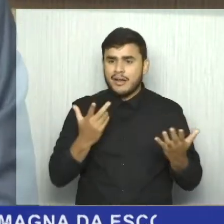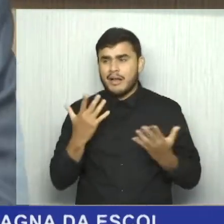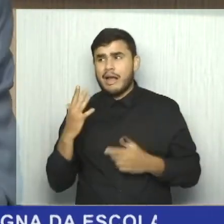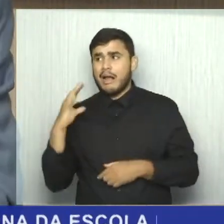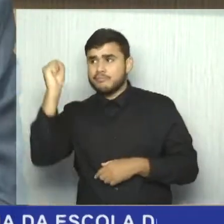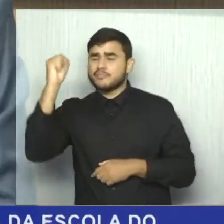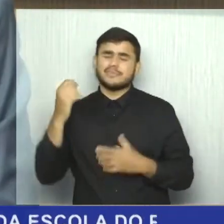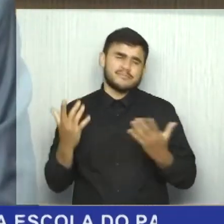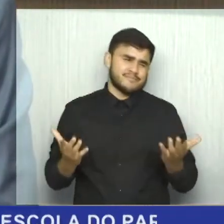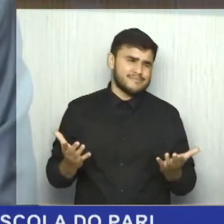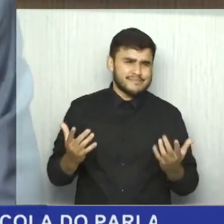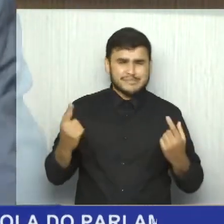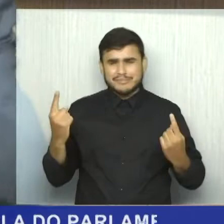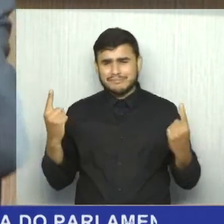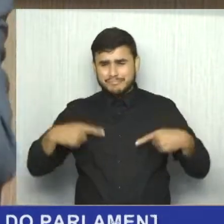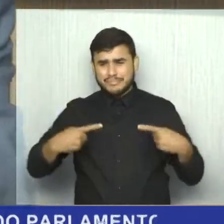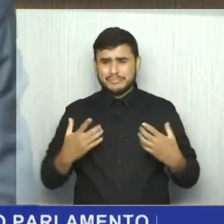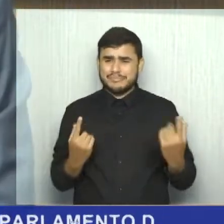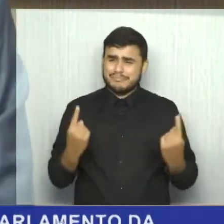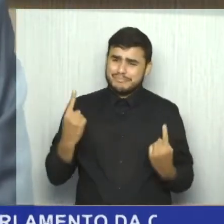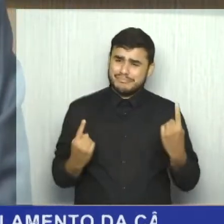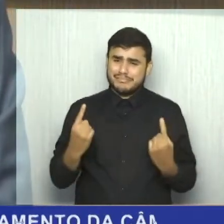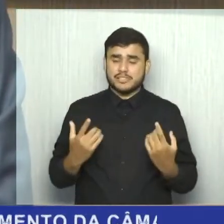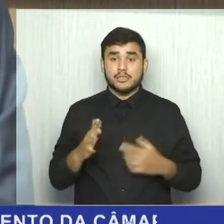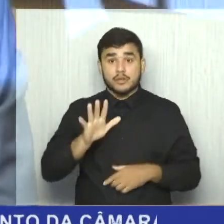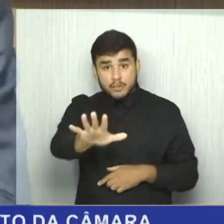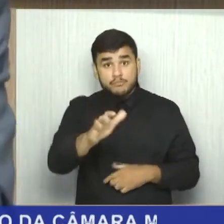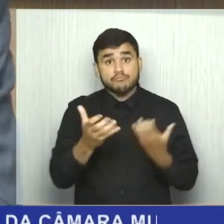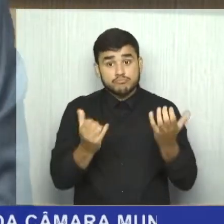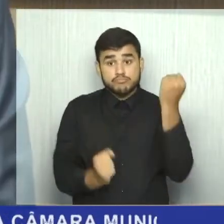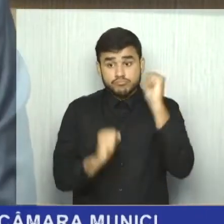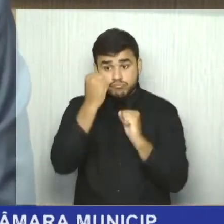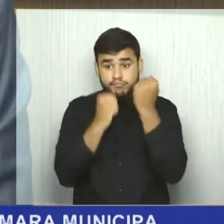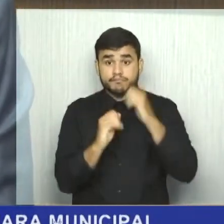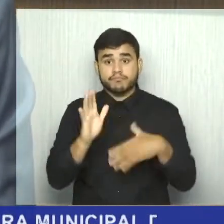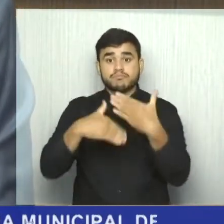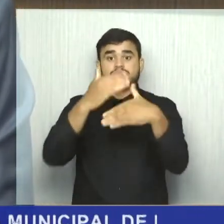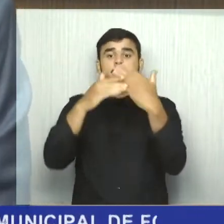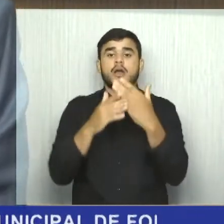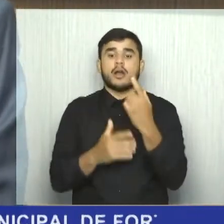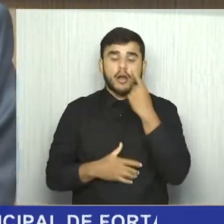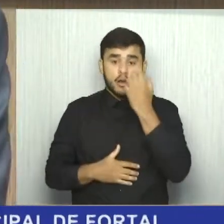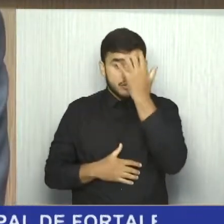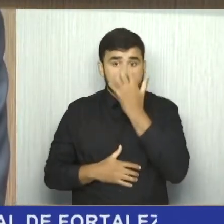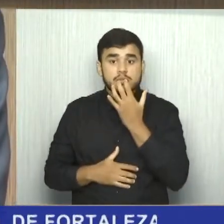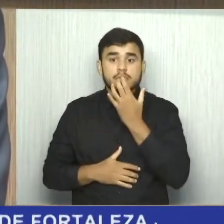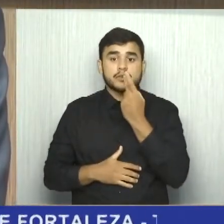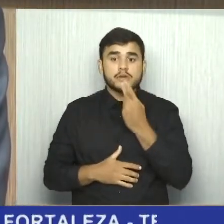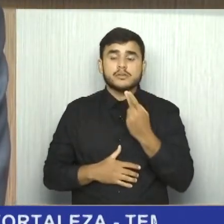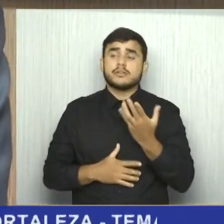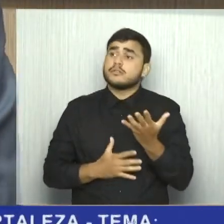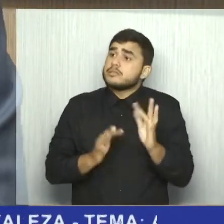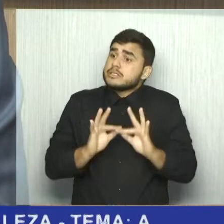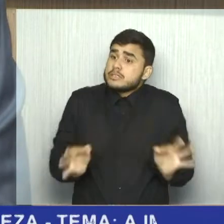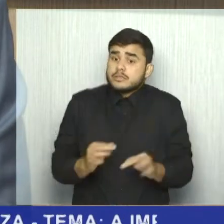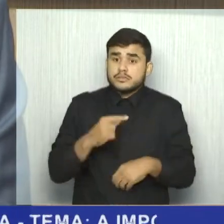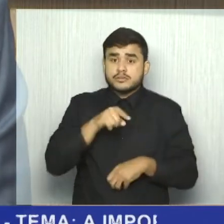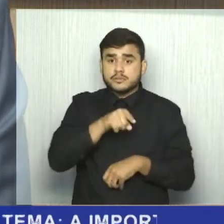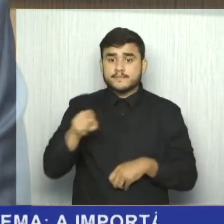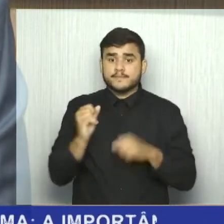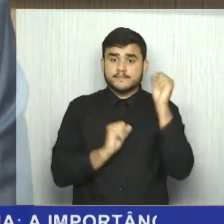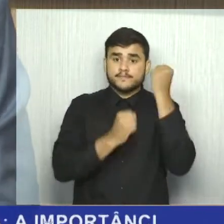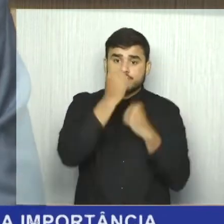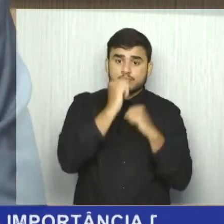paciência. Ou industrializa o Brasil, retoma o desenvolvimento, e o caminho da industrialização é o óbvio, é o caminho do menor esforço. Complexo industrial